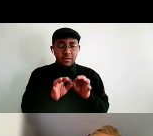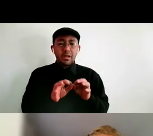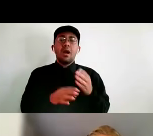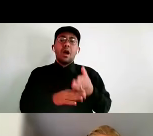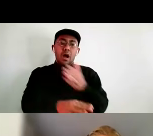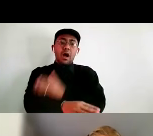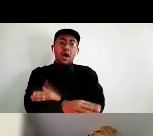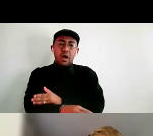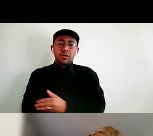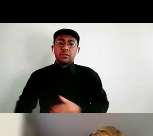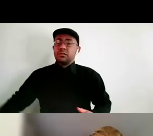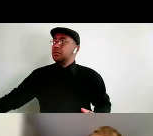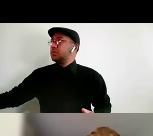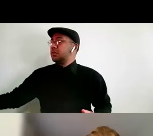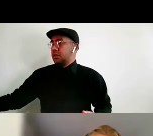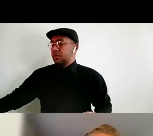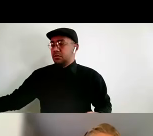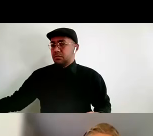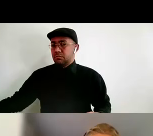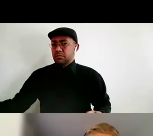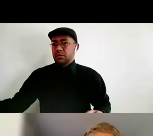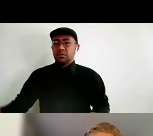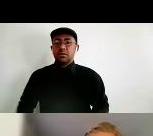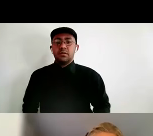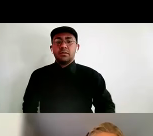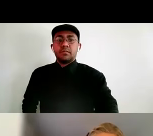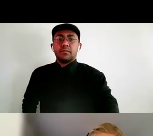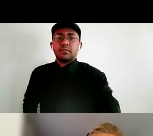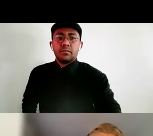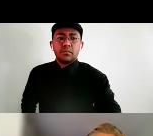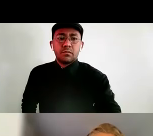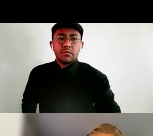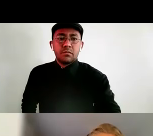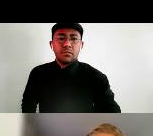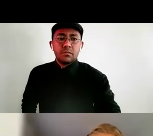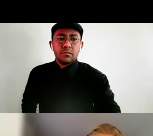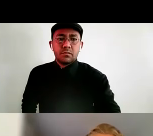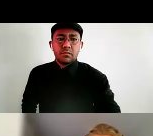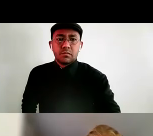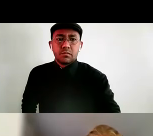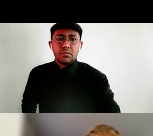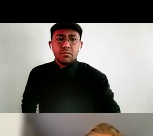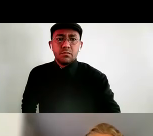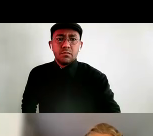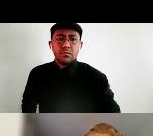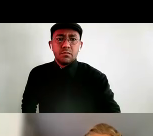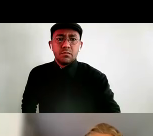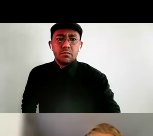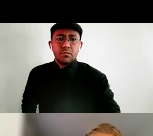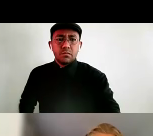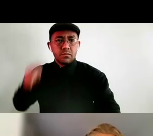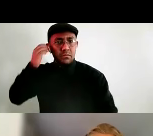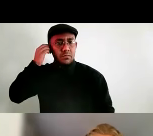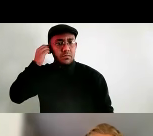função do que comentou a doutora Maria anteriormente, e também os perfis dos participantes. A segunda medida é garantir